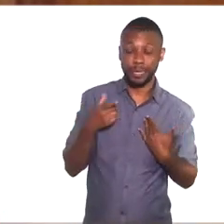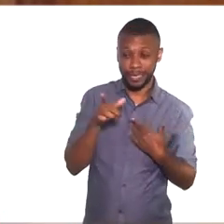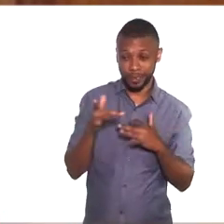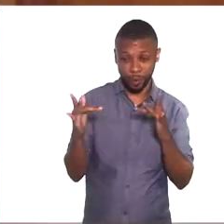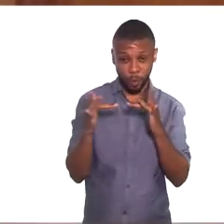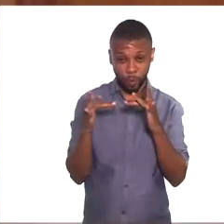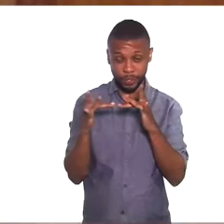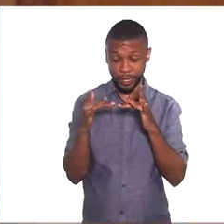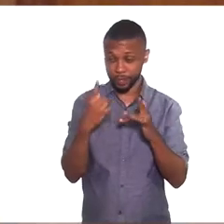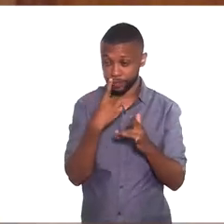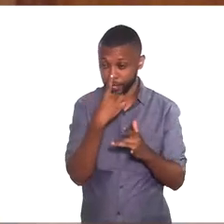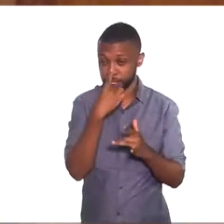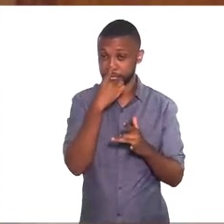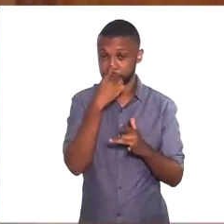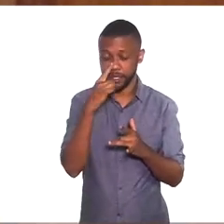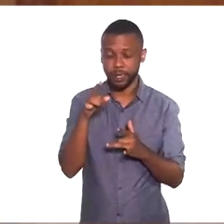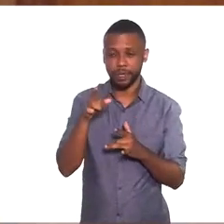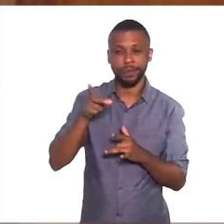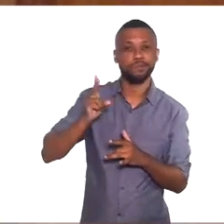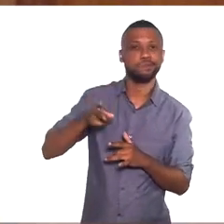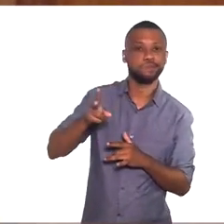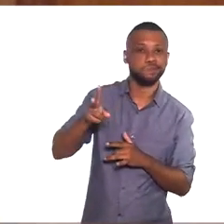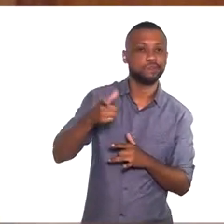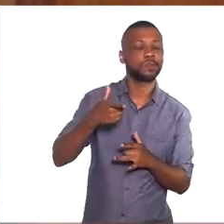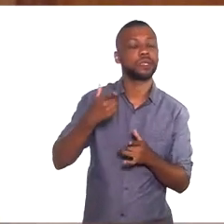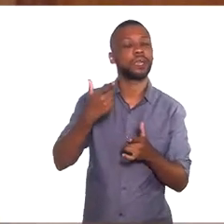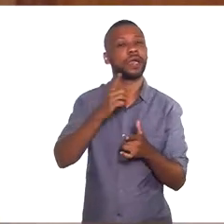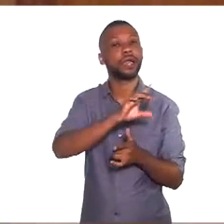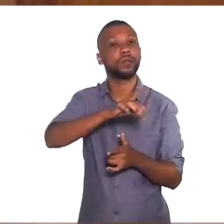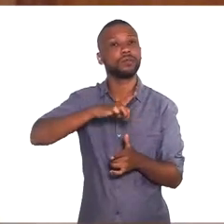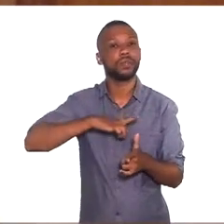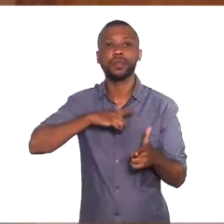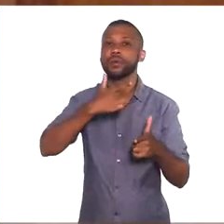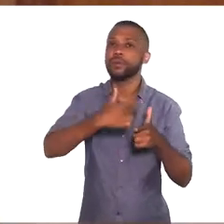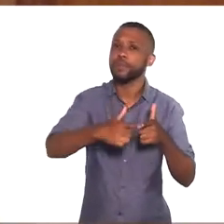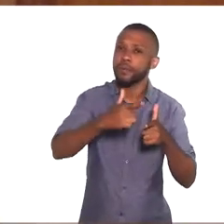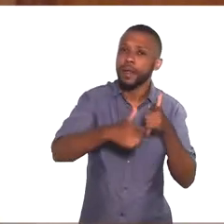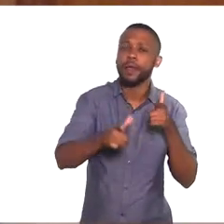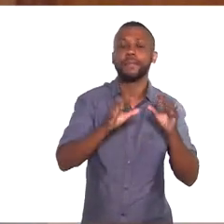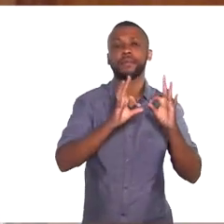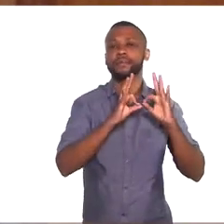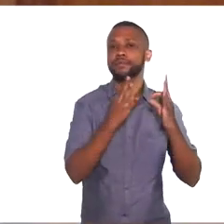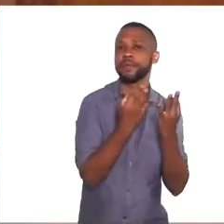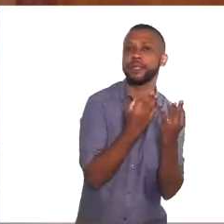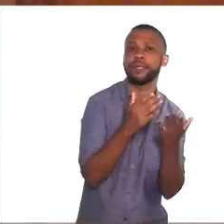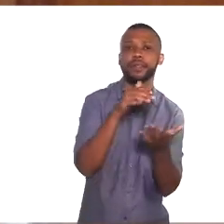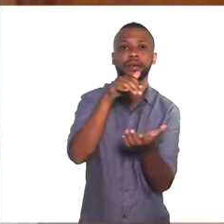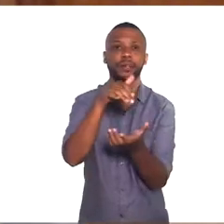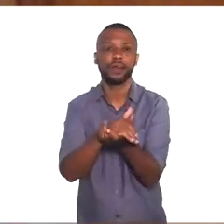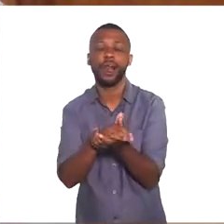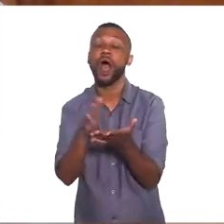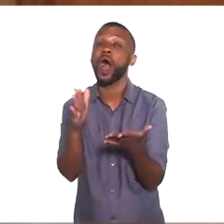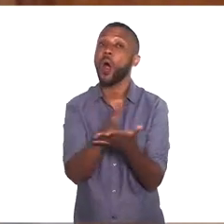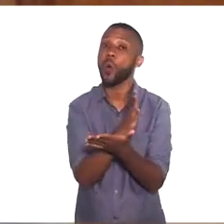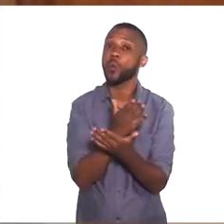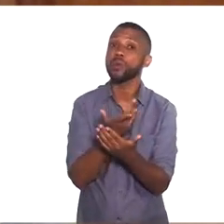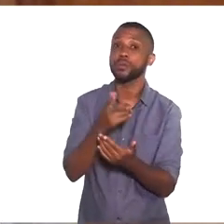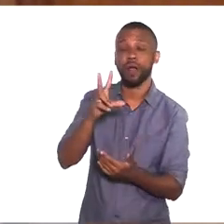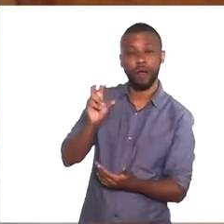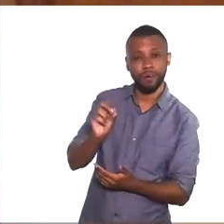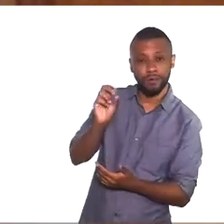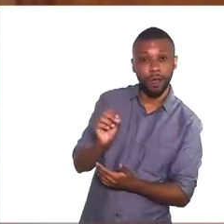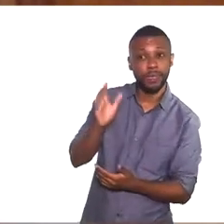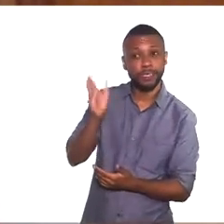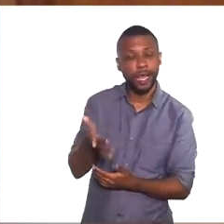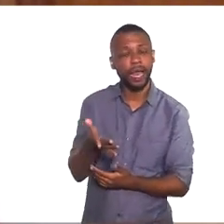próximo permanecem permanecem tem que dar um passo para suas crises seus problemas de casamento de vida